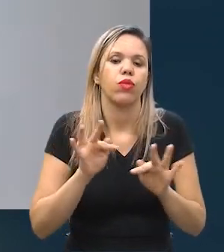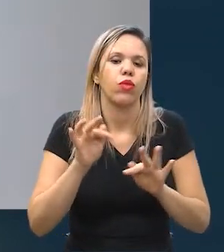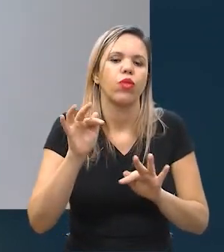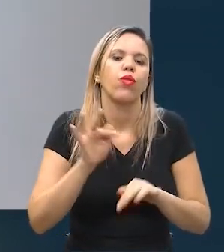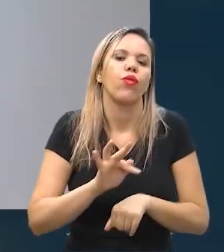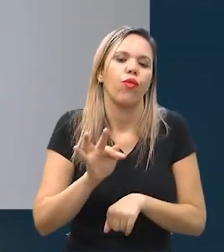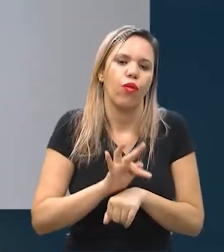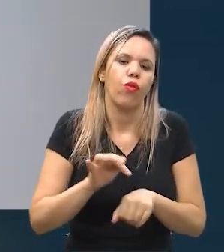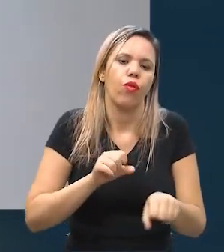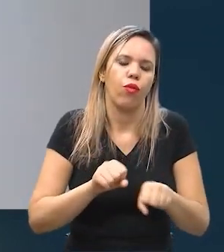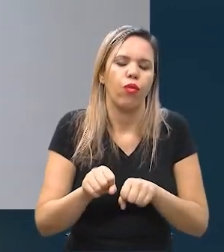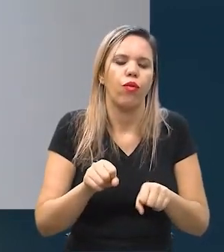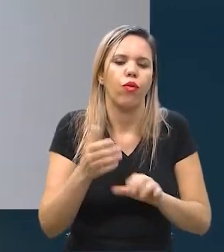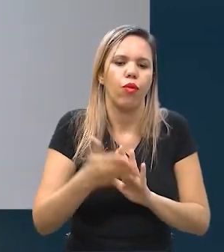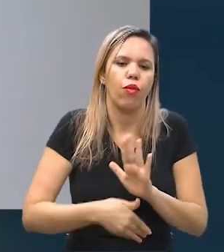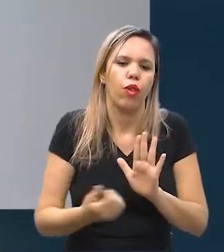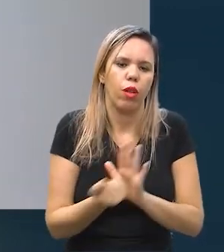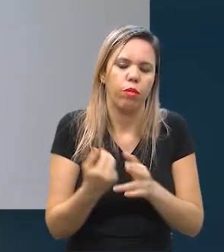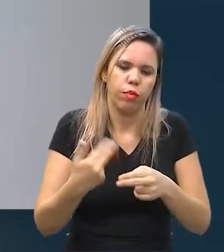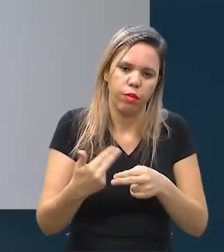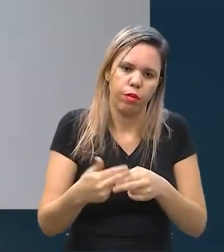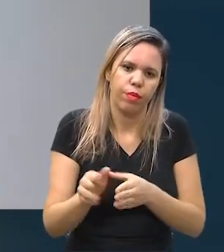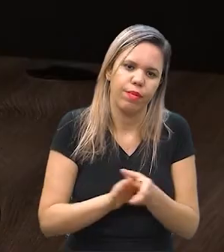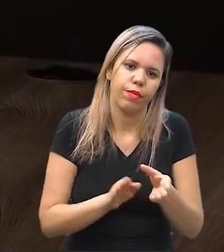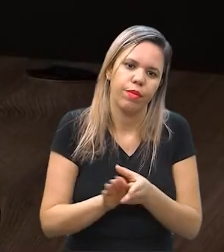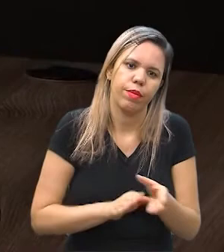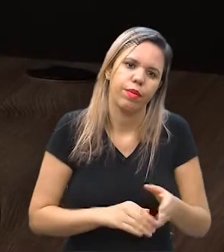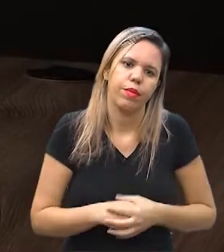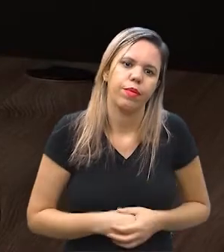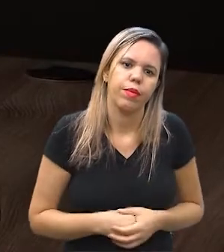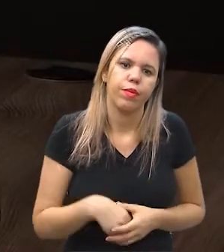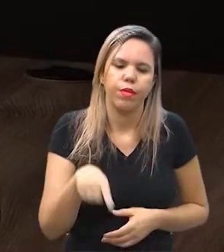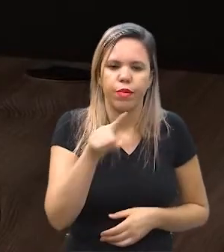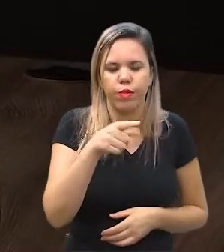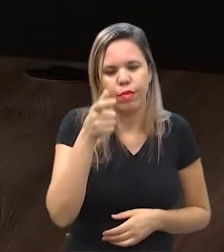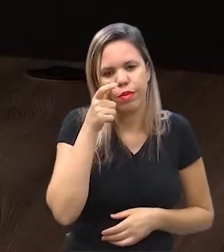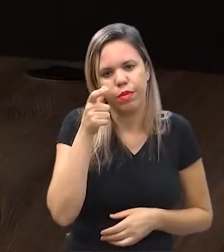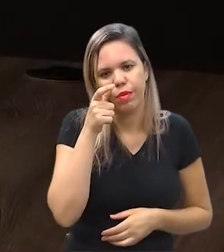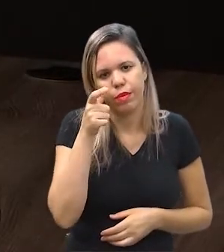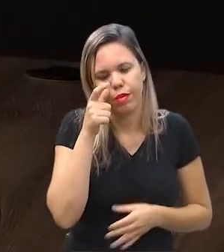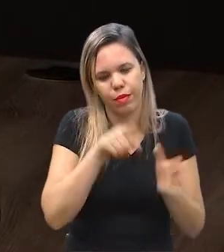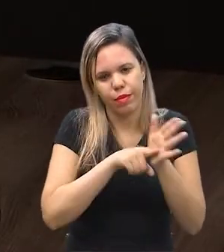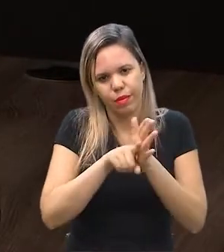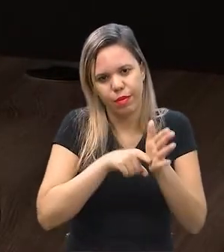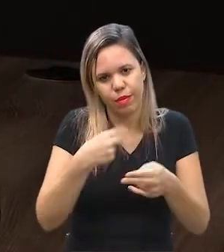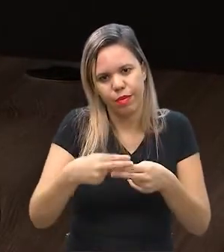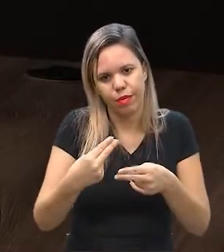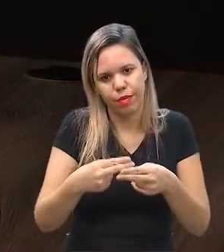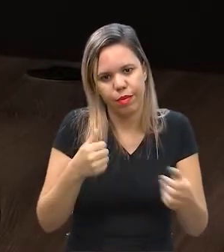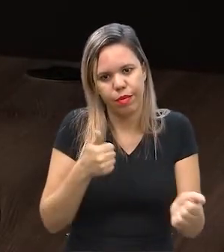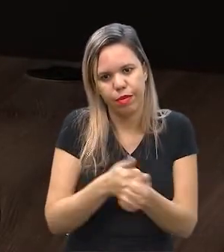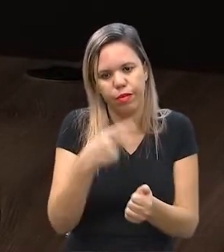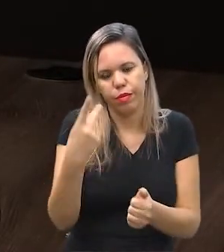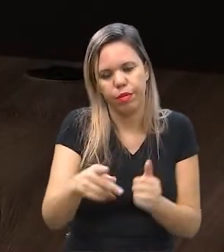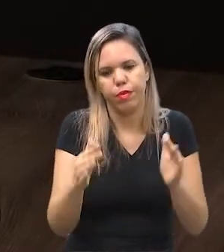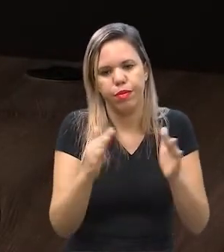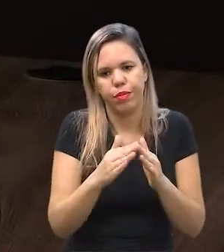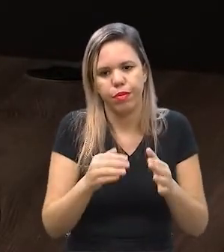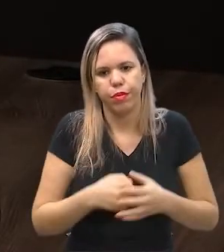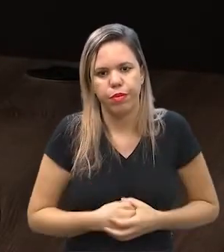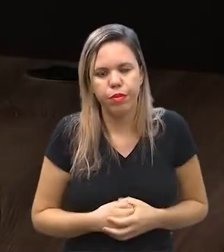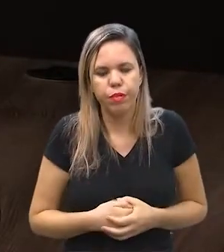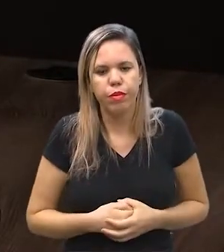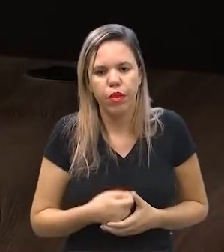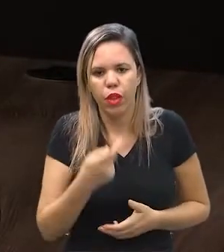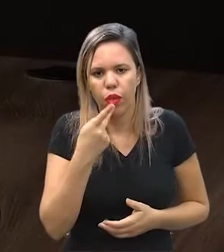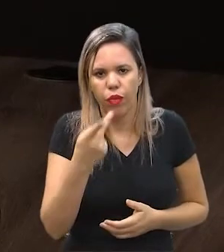formalização. Pode buscar o Sebrae também para ter essas orientações. Tá, e você que está assistindo, busque o Sebrae mais perto da sua casa. A